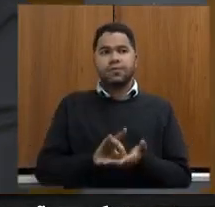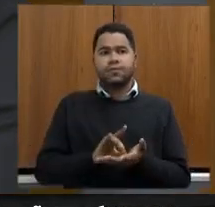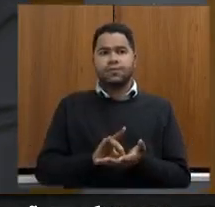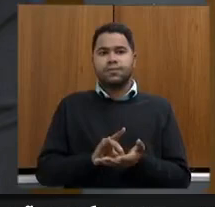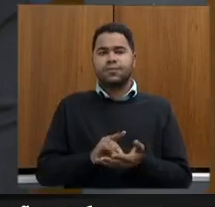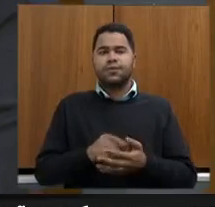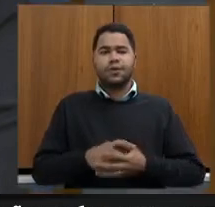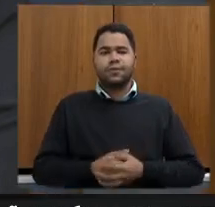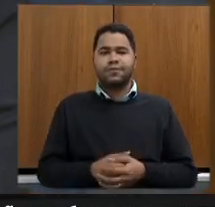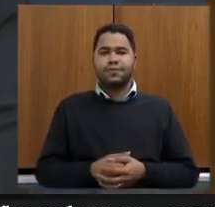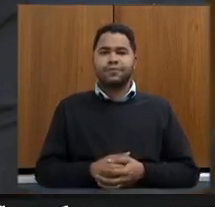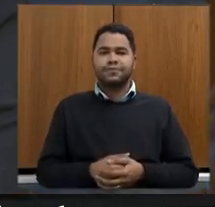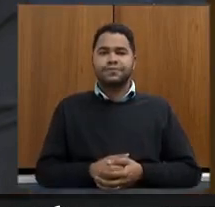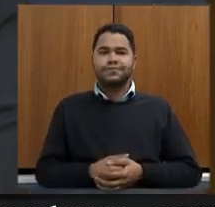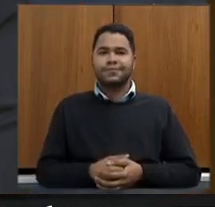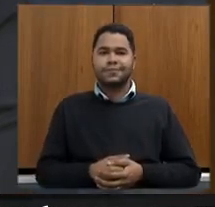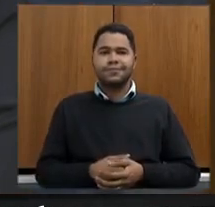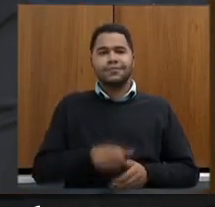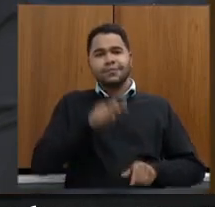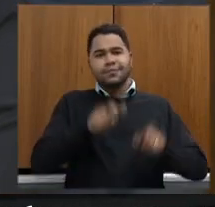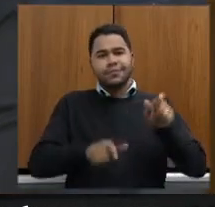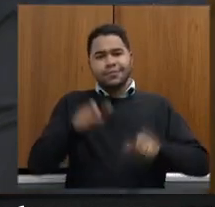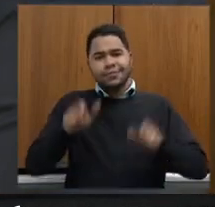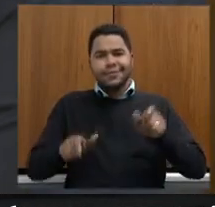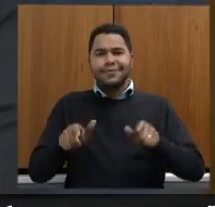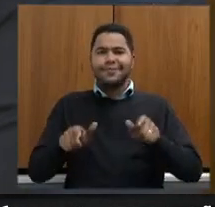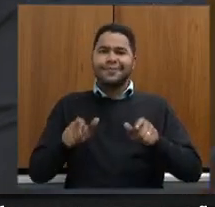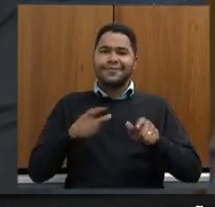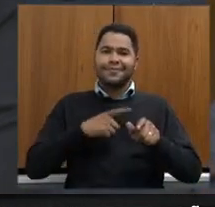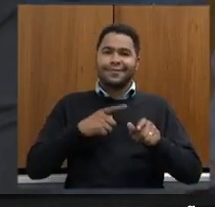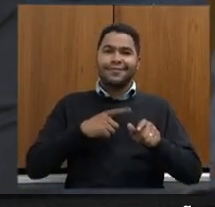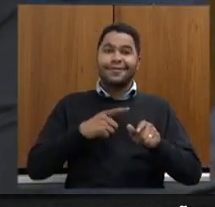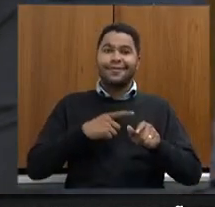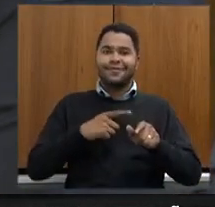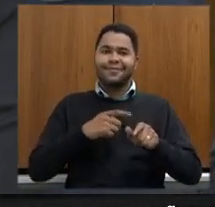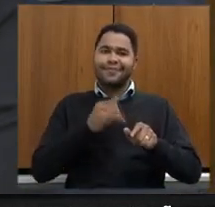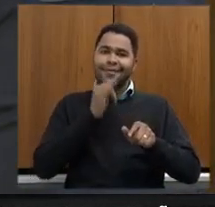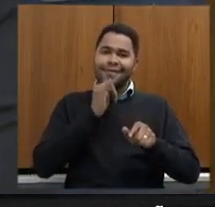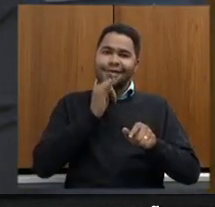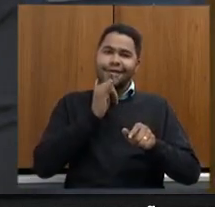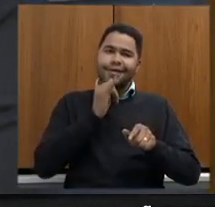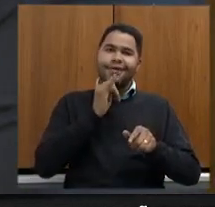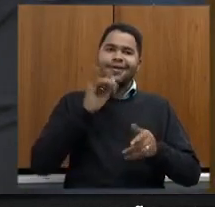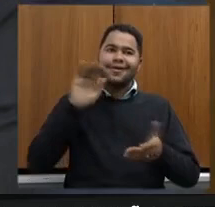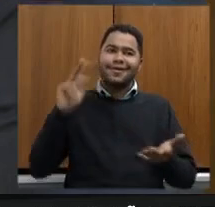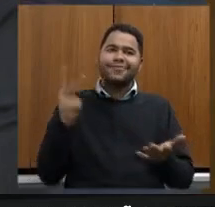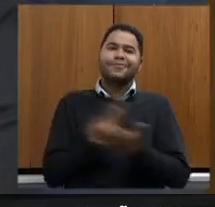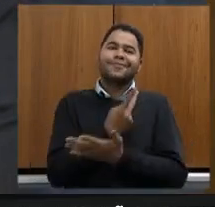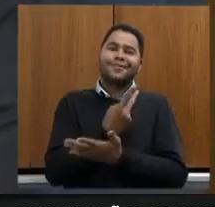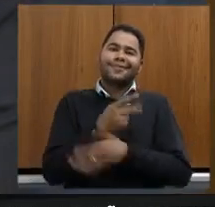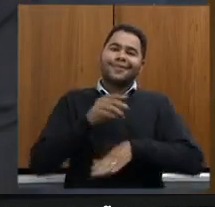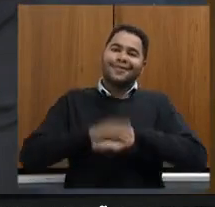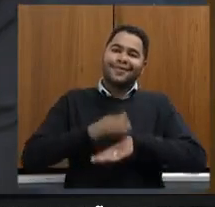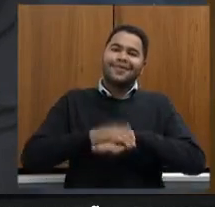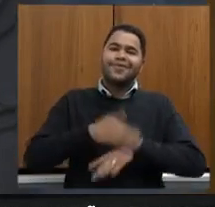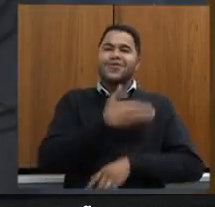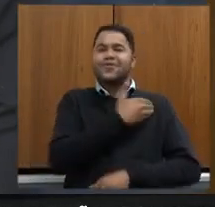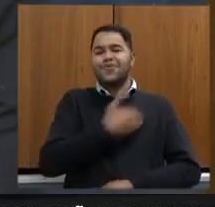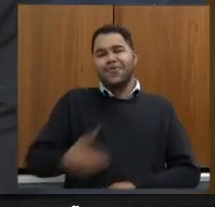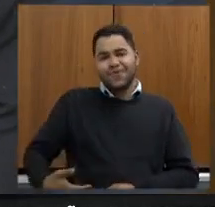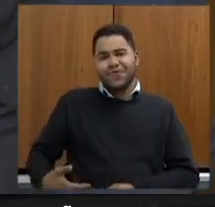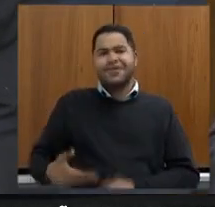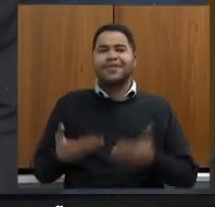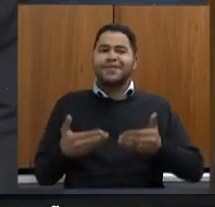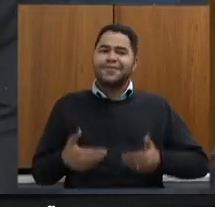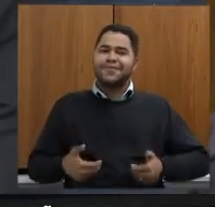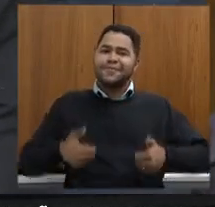é que as pessoas poderão contar com essa com essa realização por parte do governo